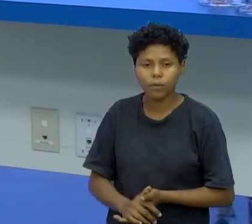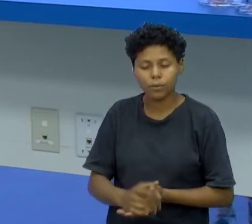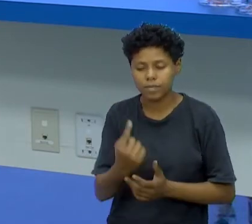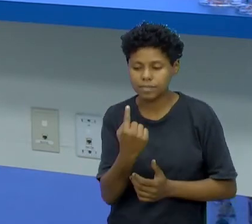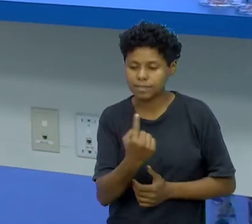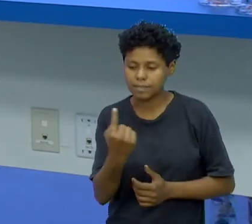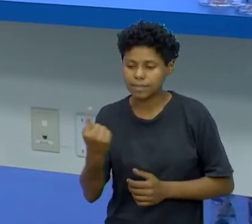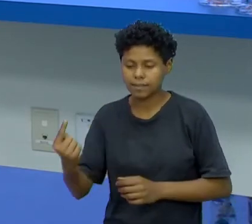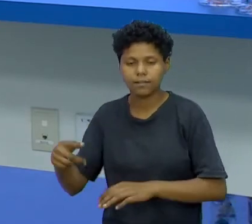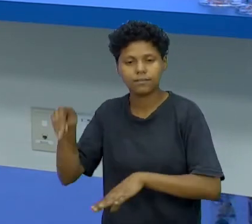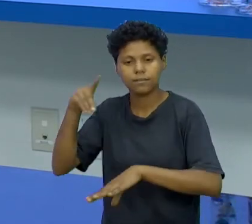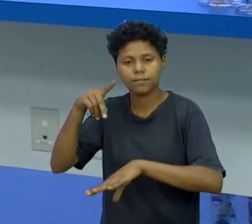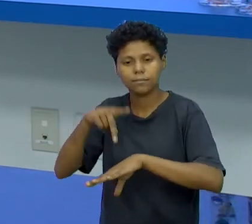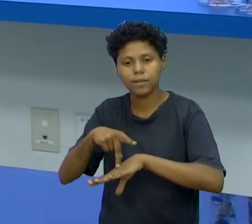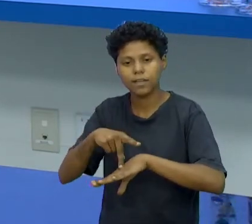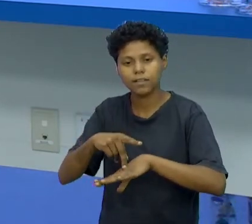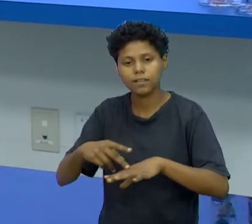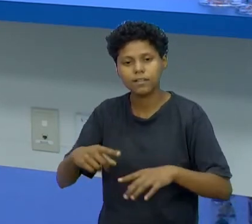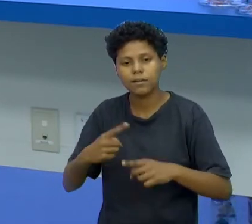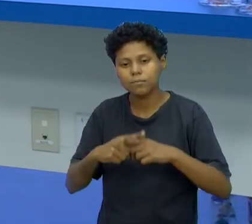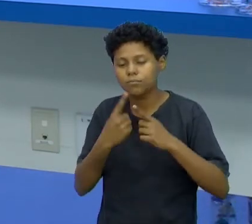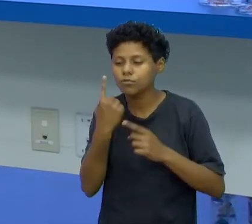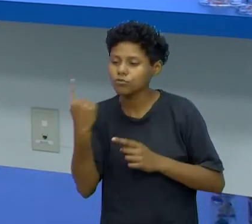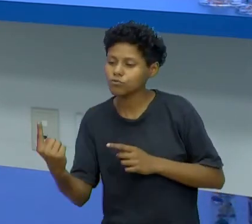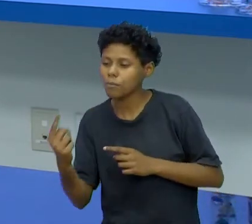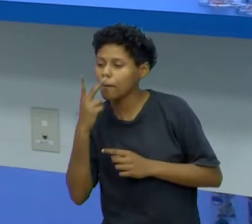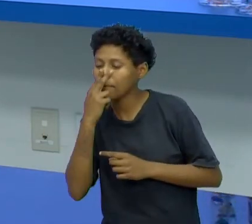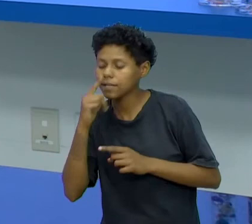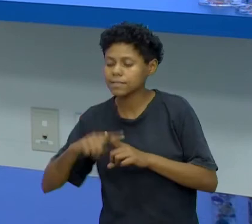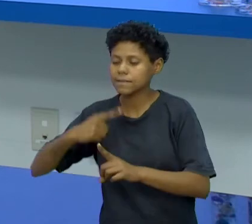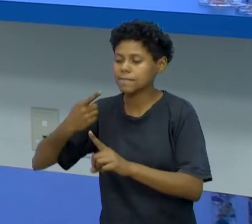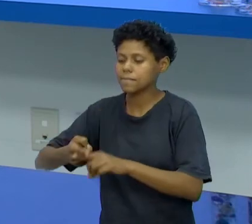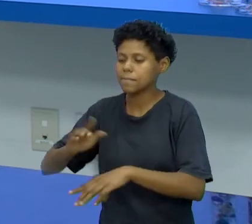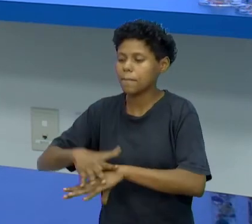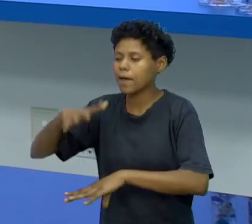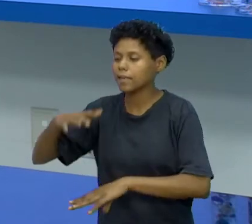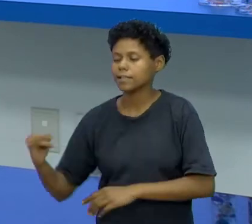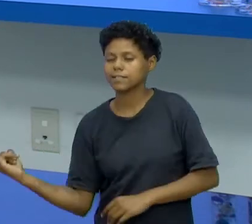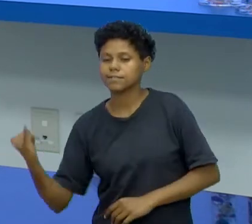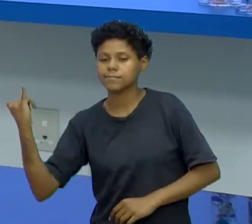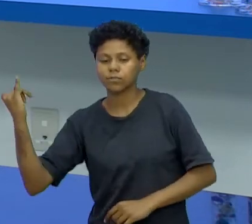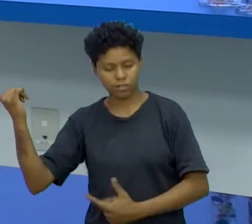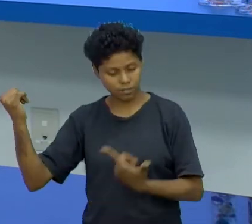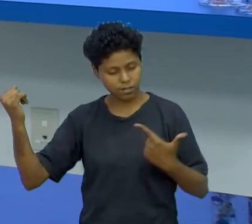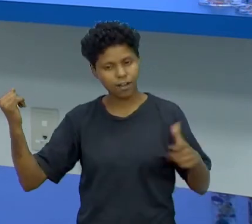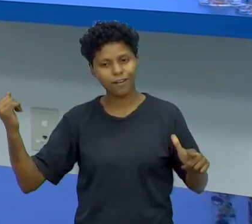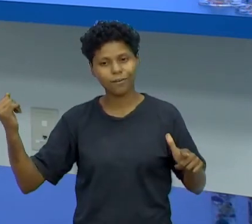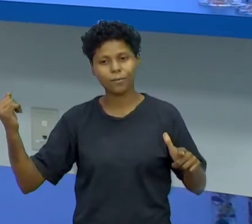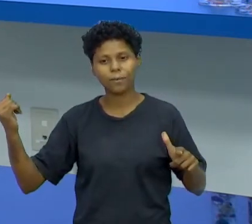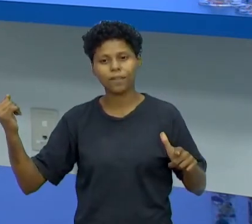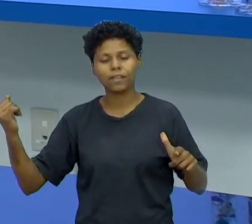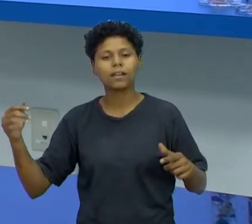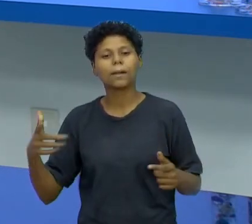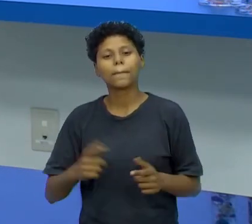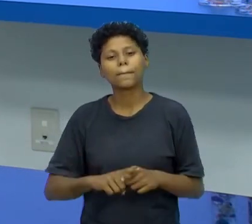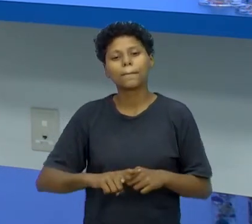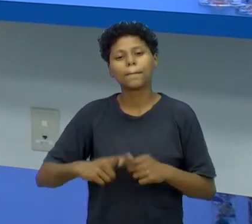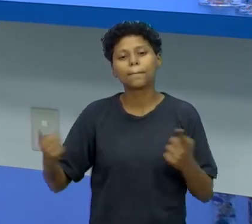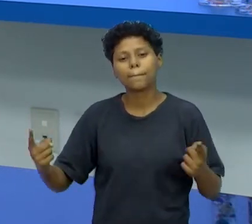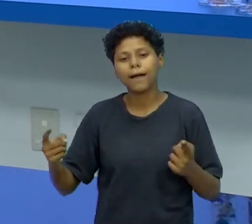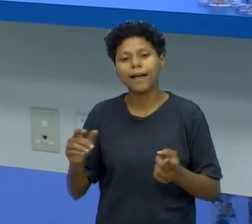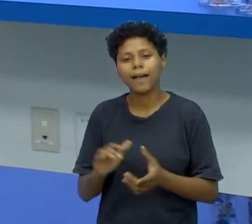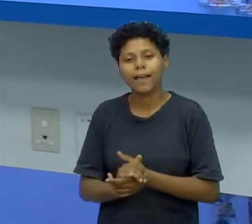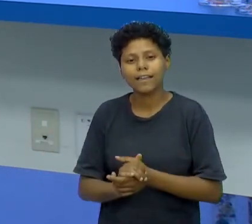mais importante, parecer mais importante, a função dela de manter as outras ali